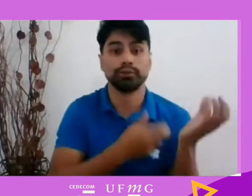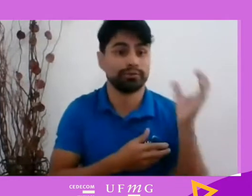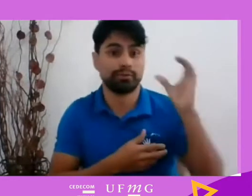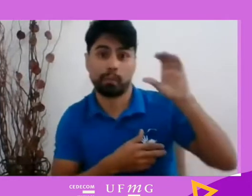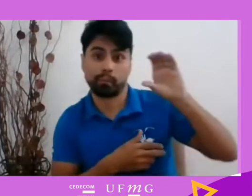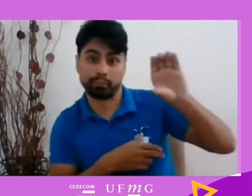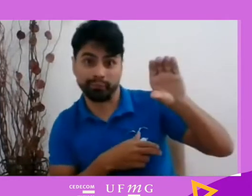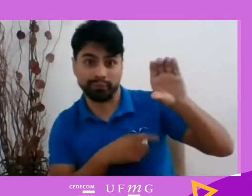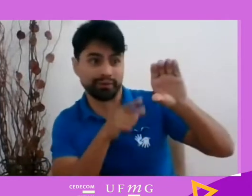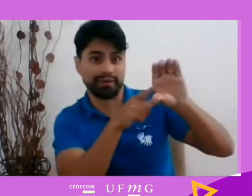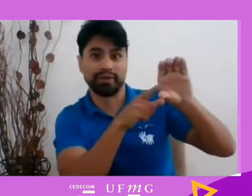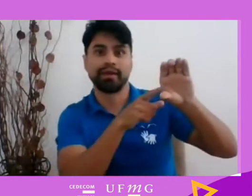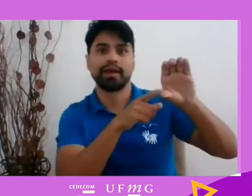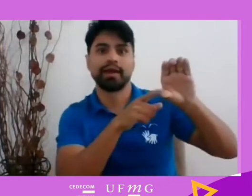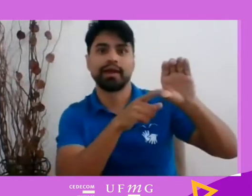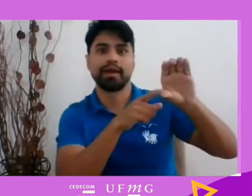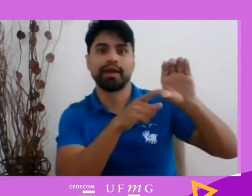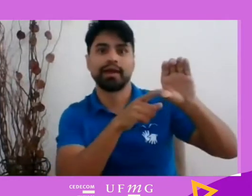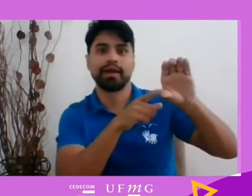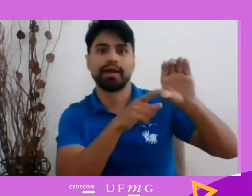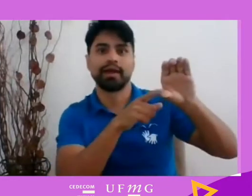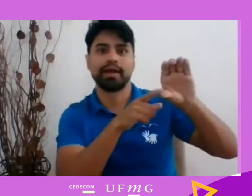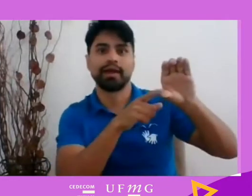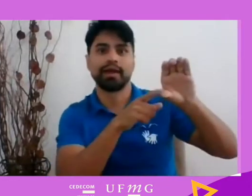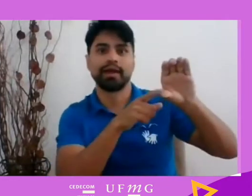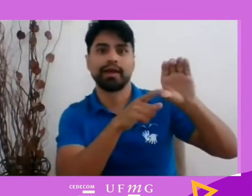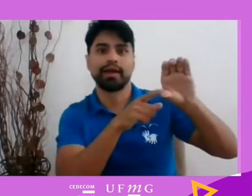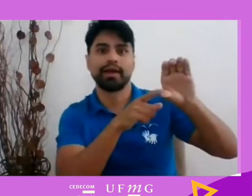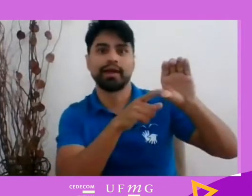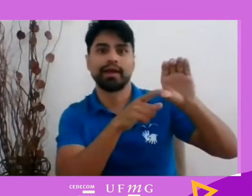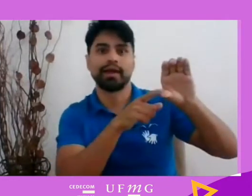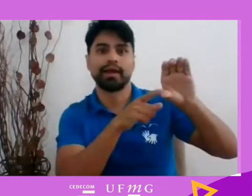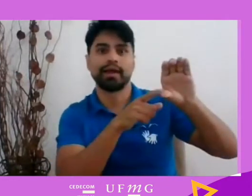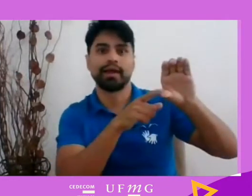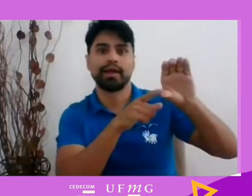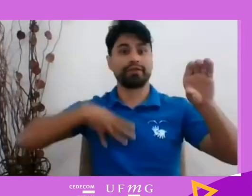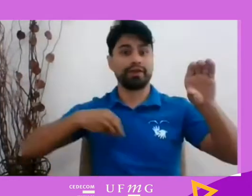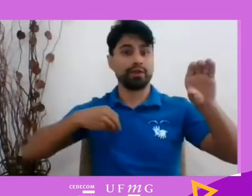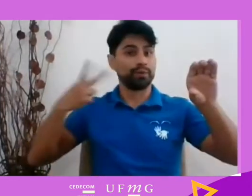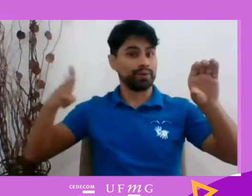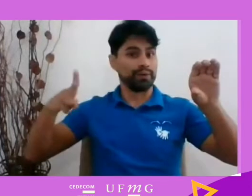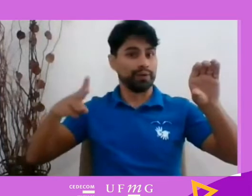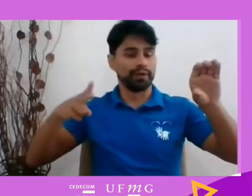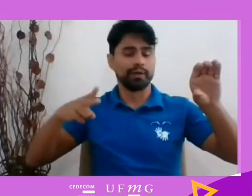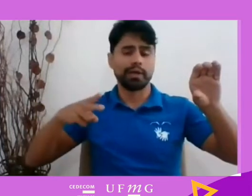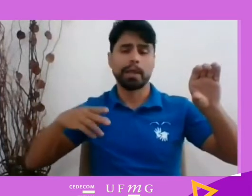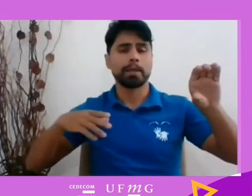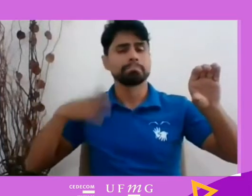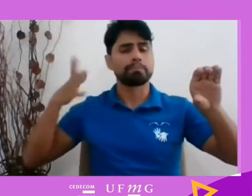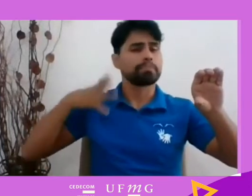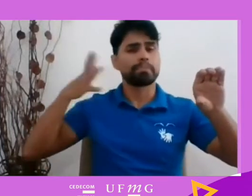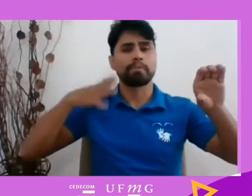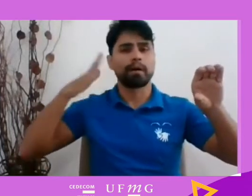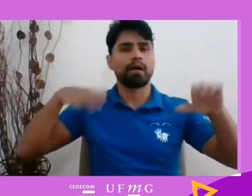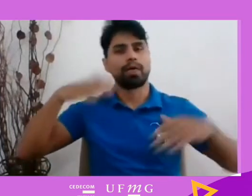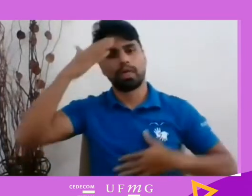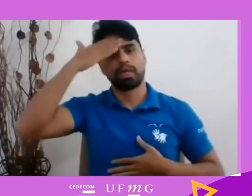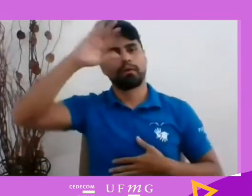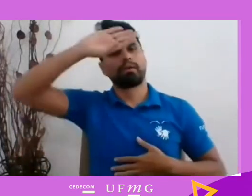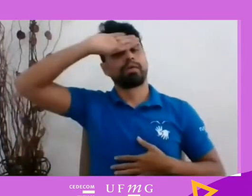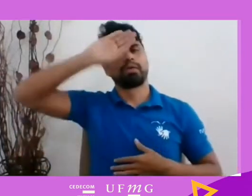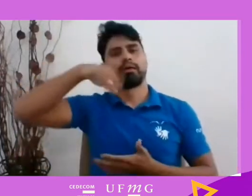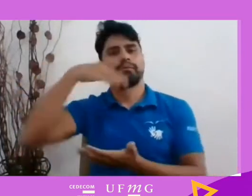Né? E as pessoas, algumas falando que não era de hoje, mas muitas compartilhando como se fosse uma